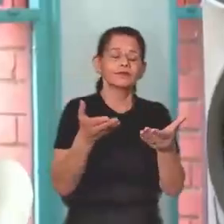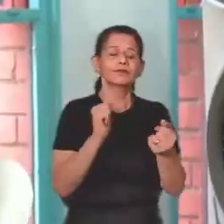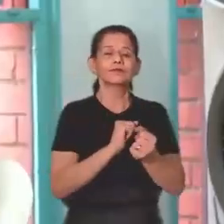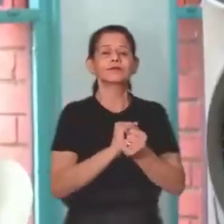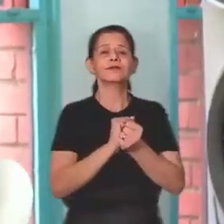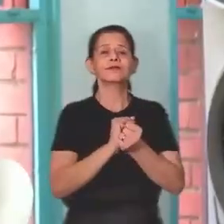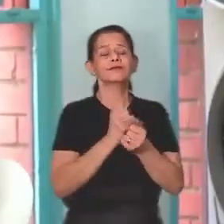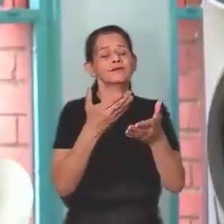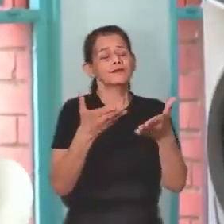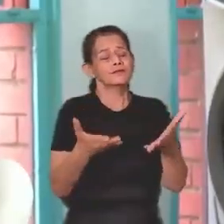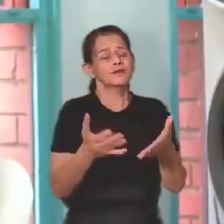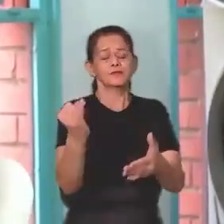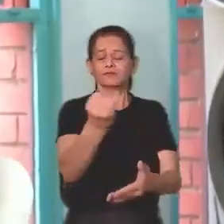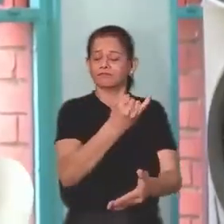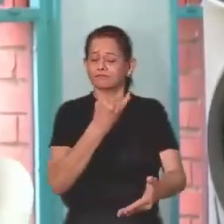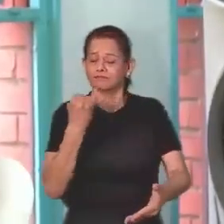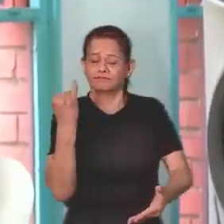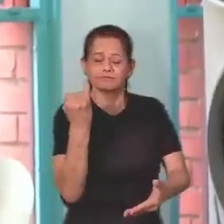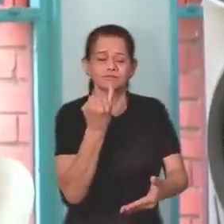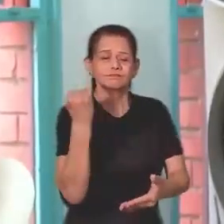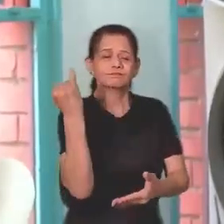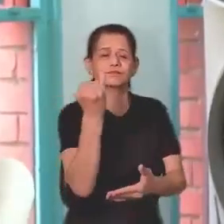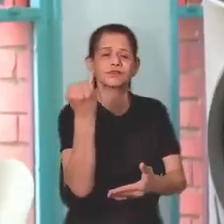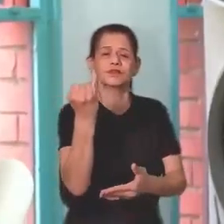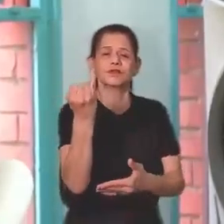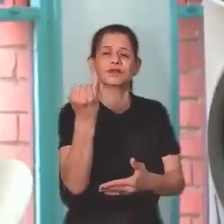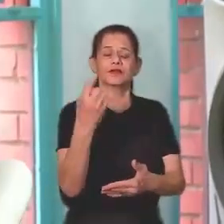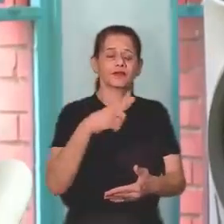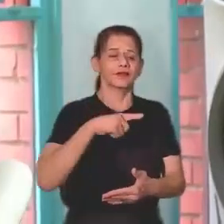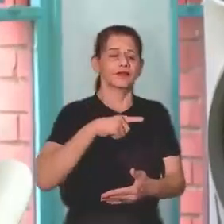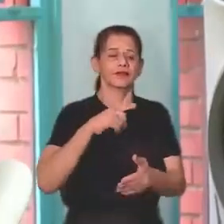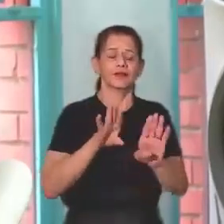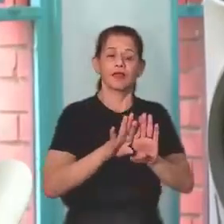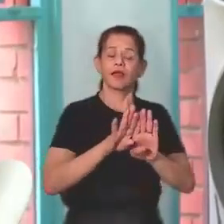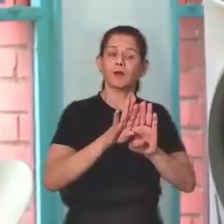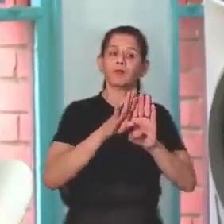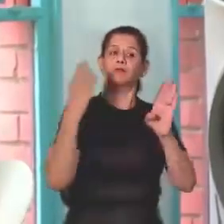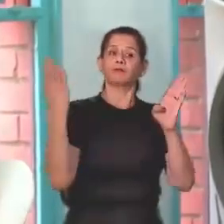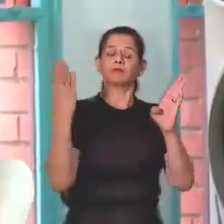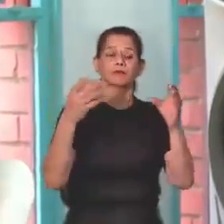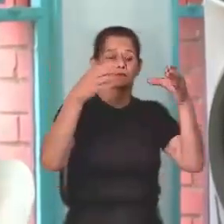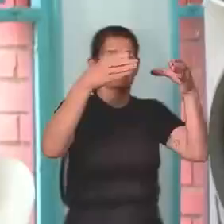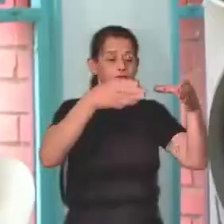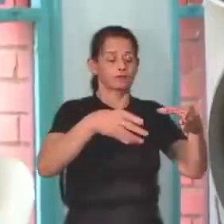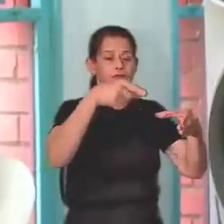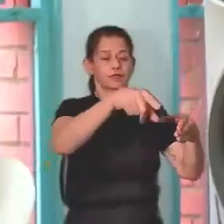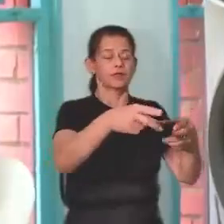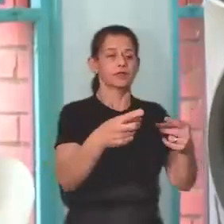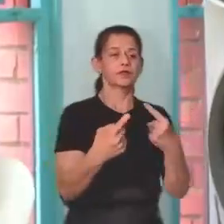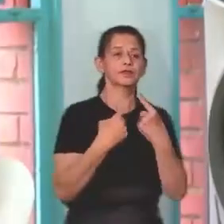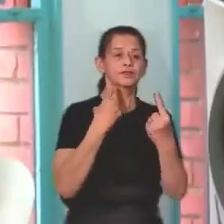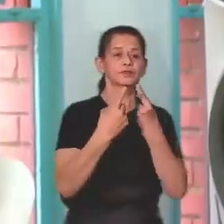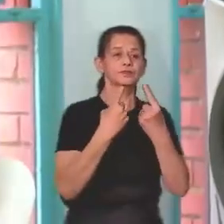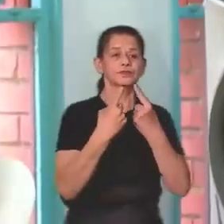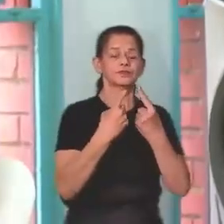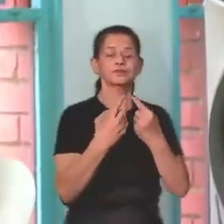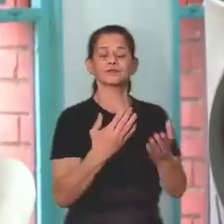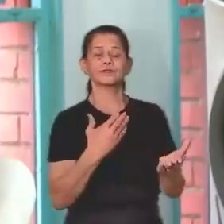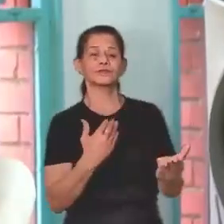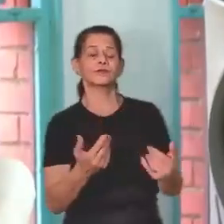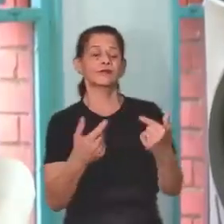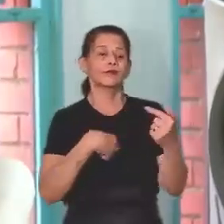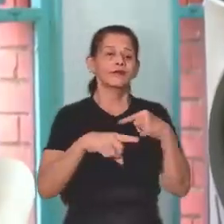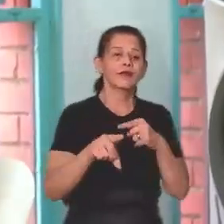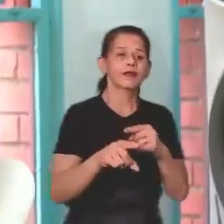E a importância que é a gente ter abertura nesses espaços para estar discutindo isso, estar criando,